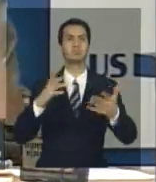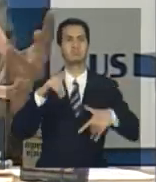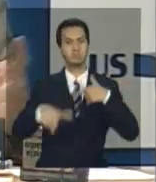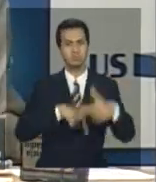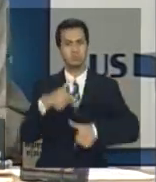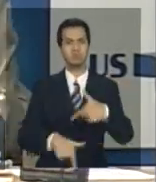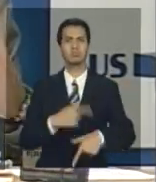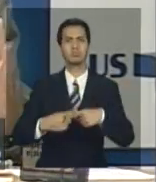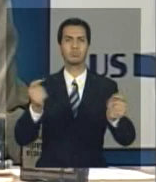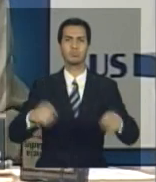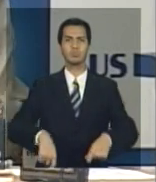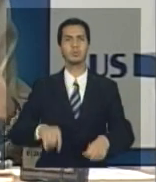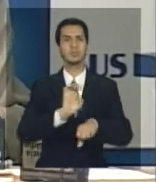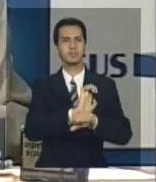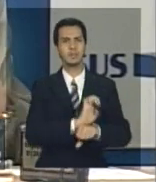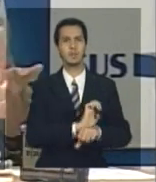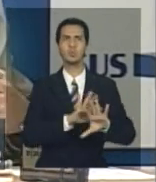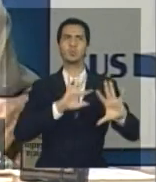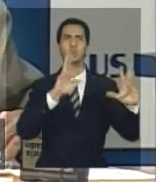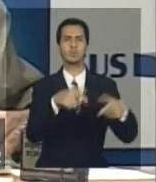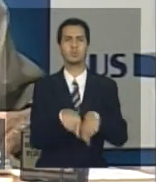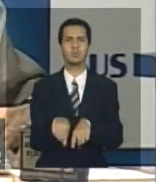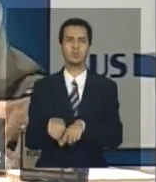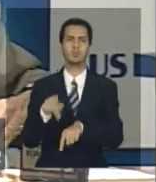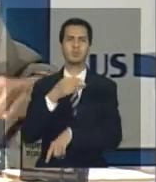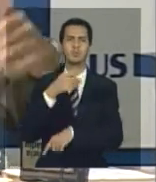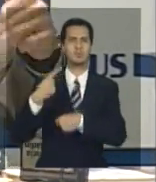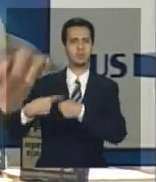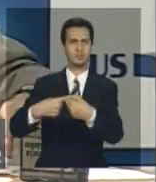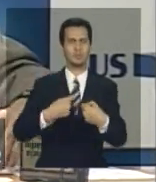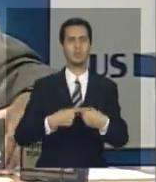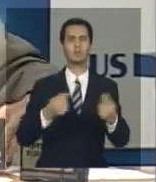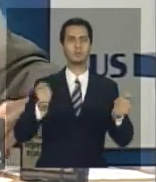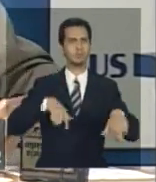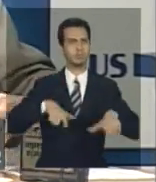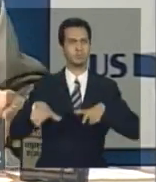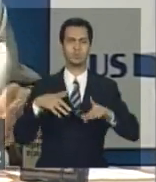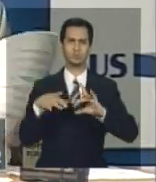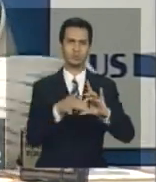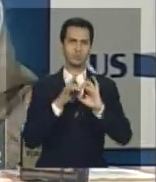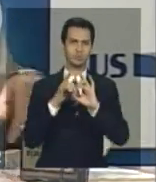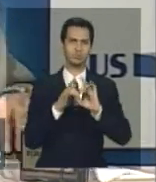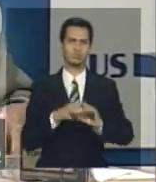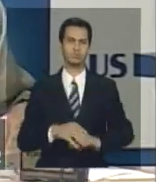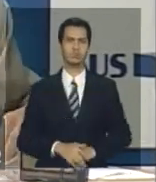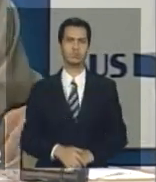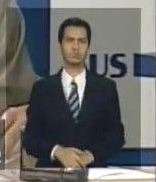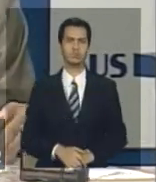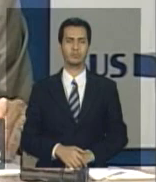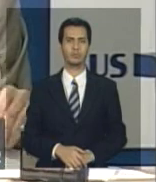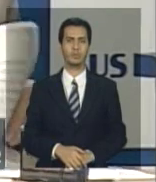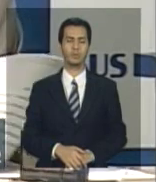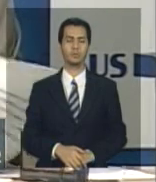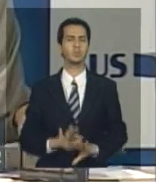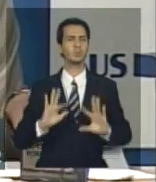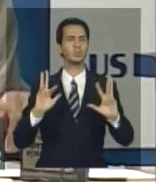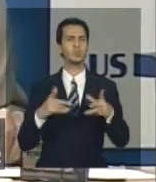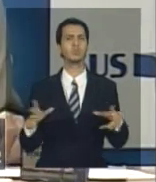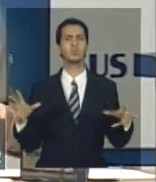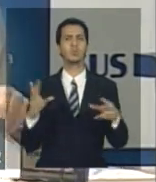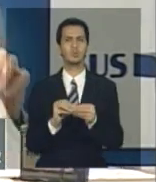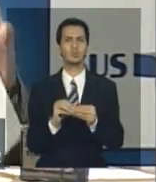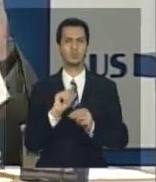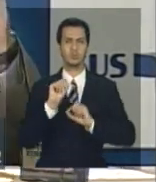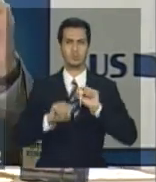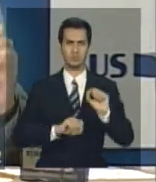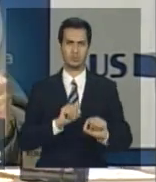os estados e municípios e o Ministério da Saúde trabalhando aí conjuntamente. Em síntese, se a gente puder sintetizar,